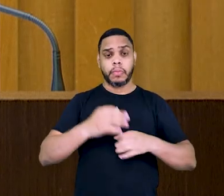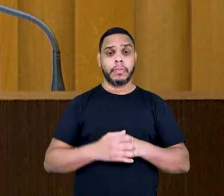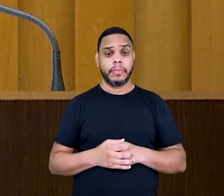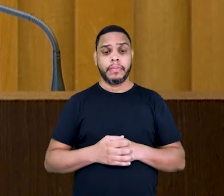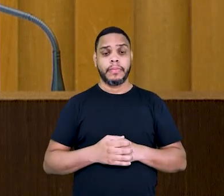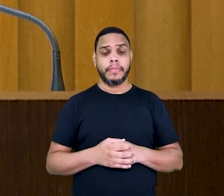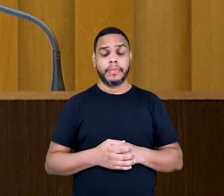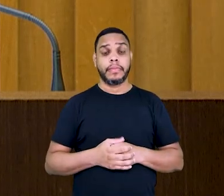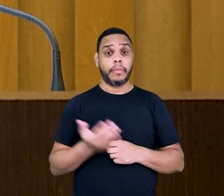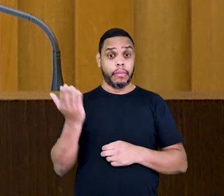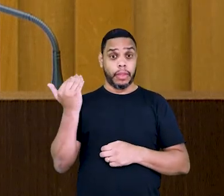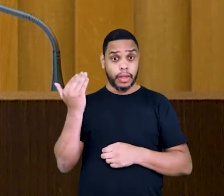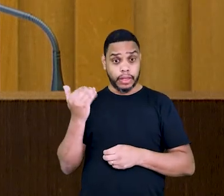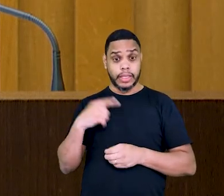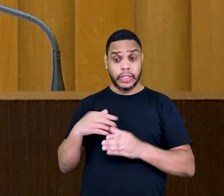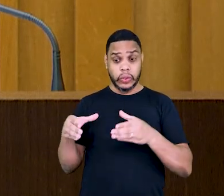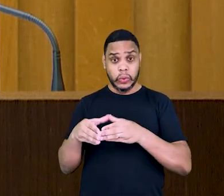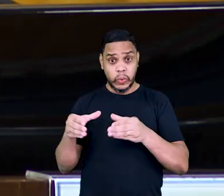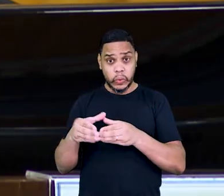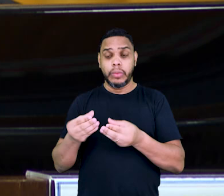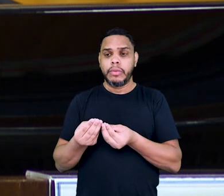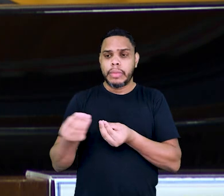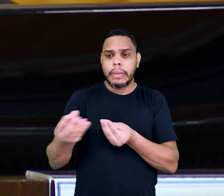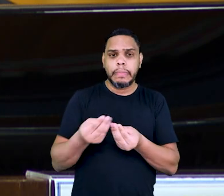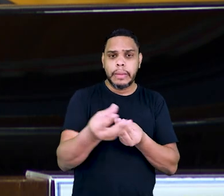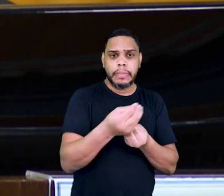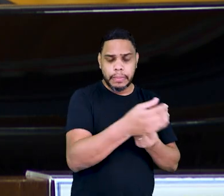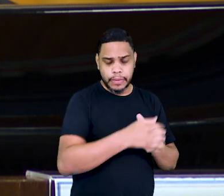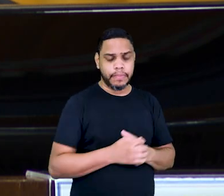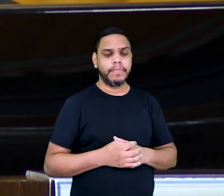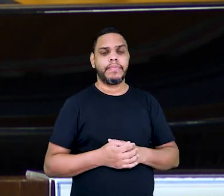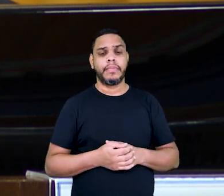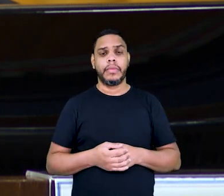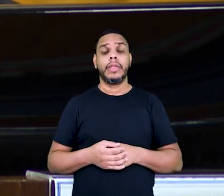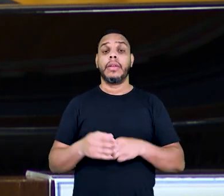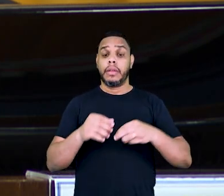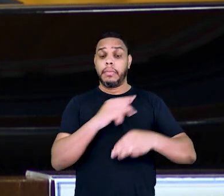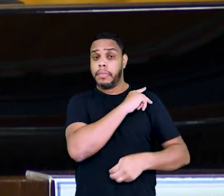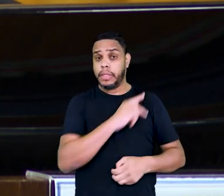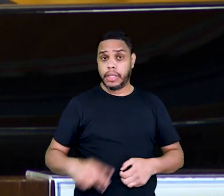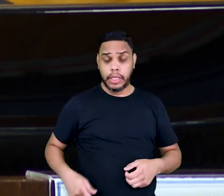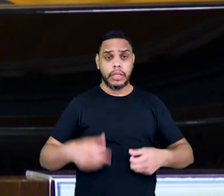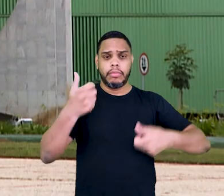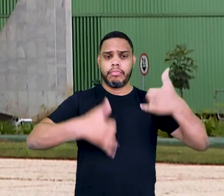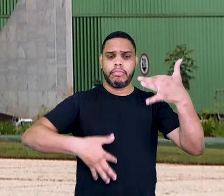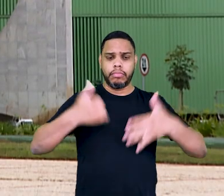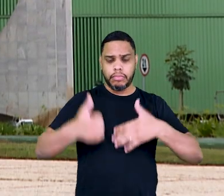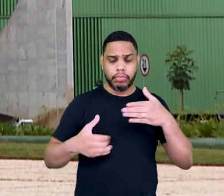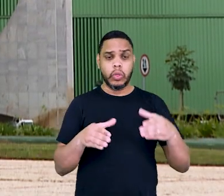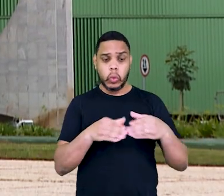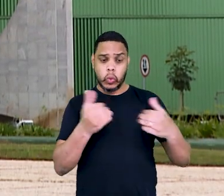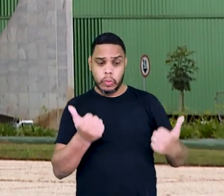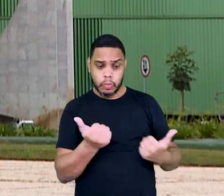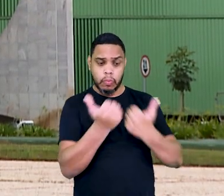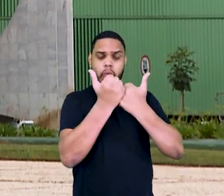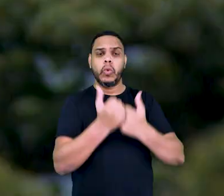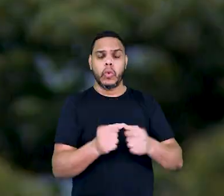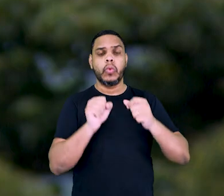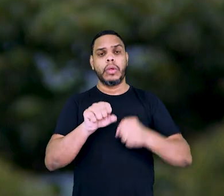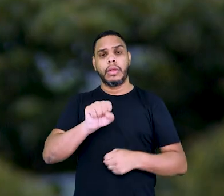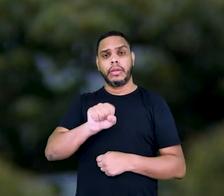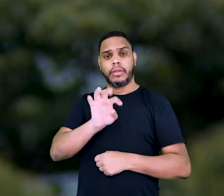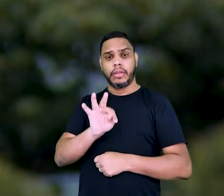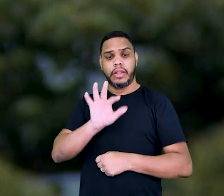da distribuição às turmas desta Corte. O presidente citou ainda acordo de cooperação técnica com o Supremo Tribunal Federal